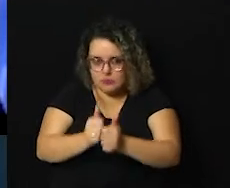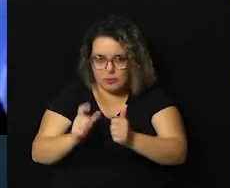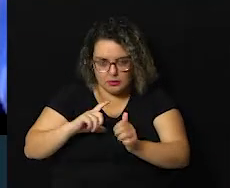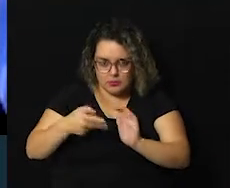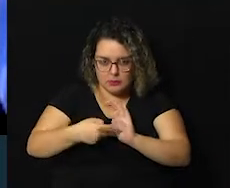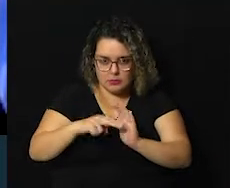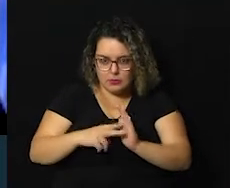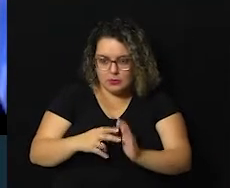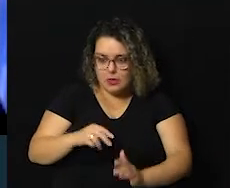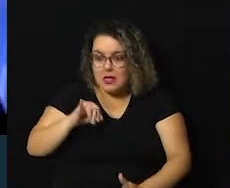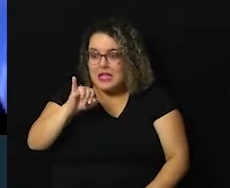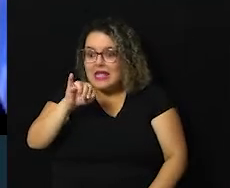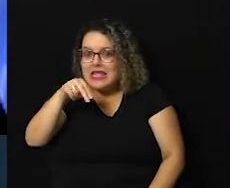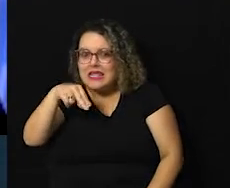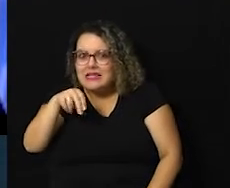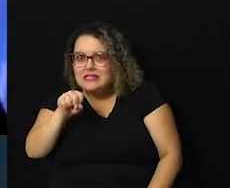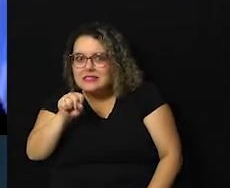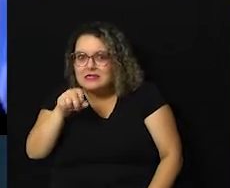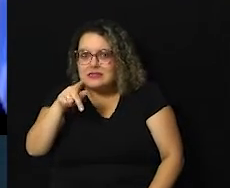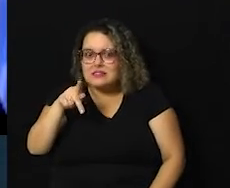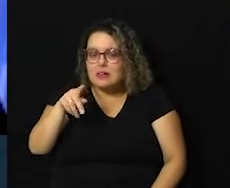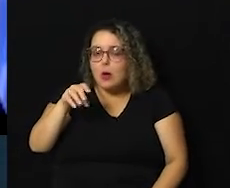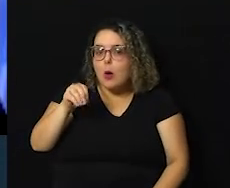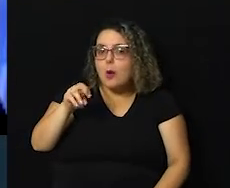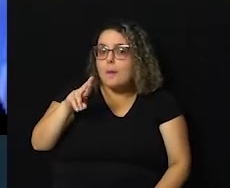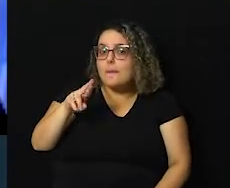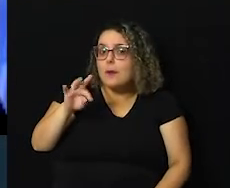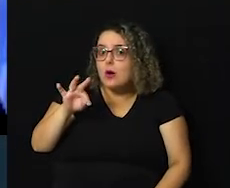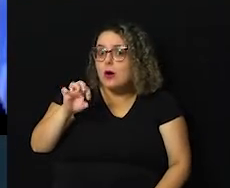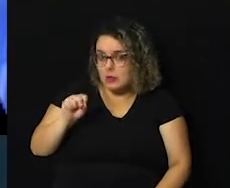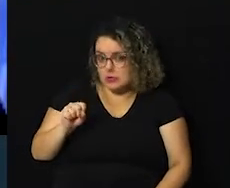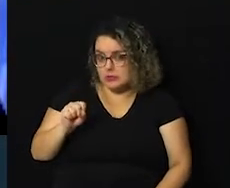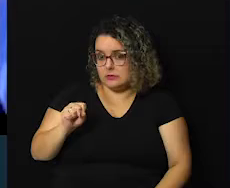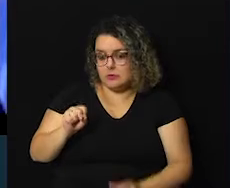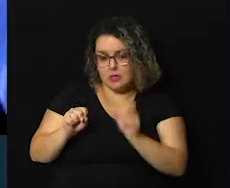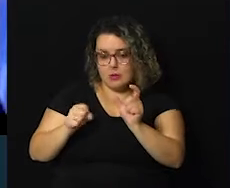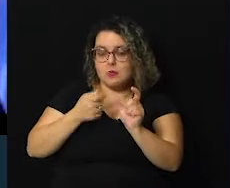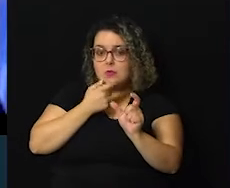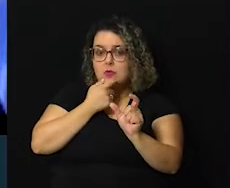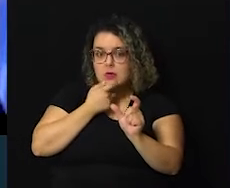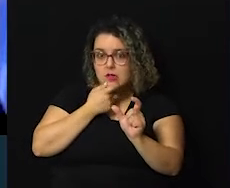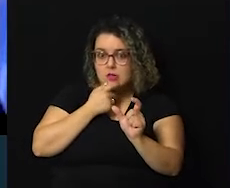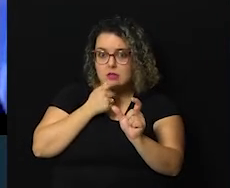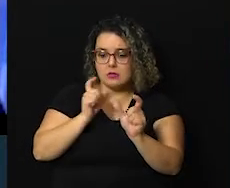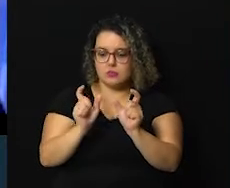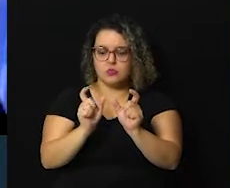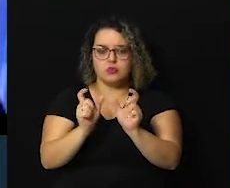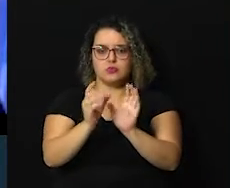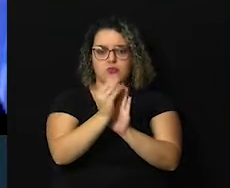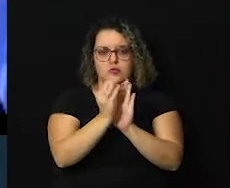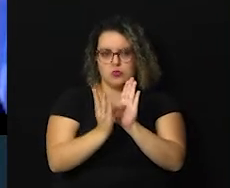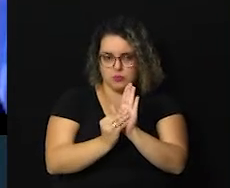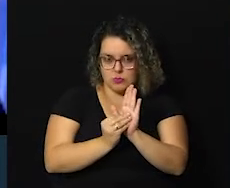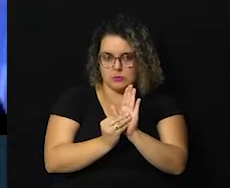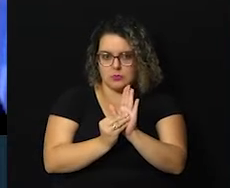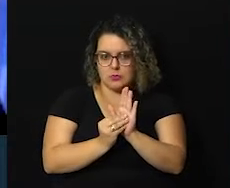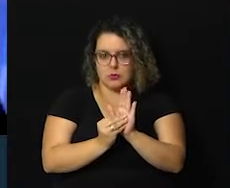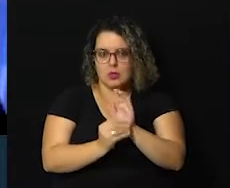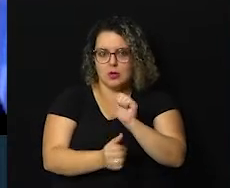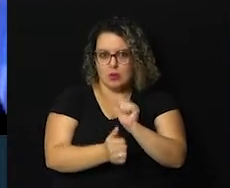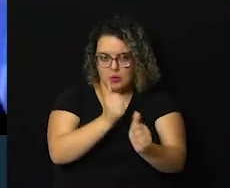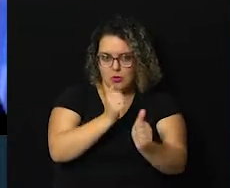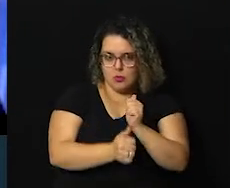já tem um significado Mas esports vem do inglês e nós ela tem duas ela junto aí Dois conselhos